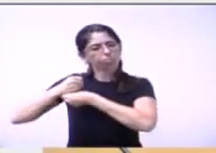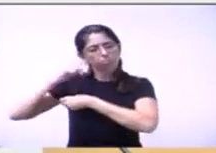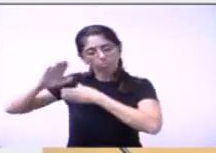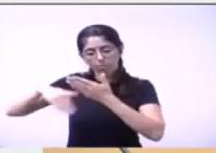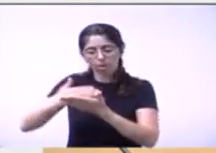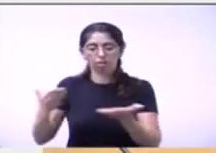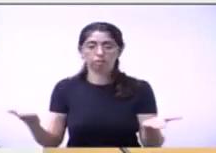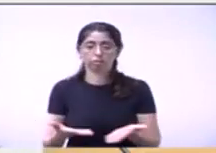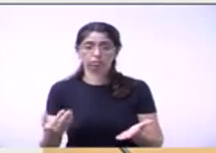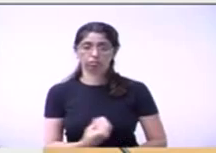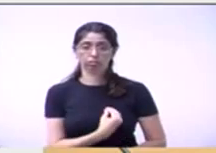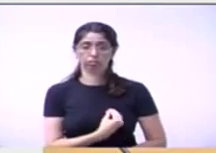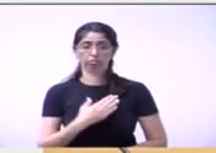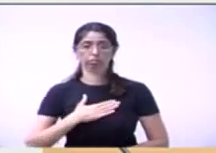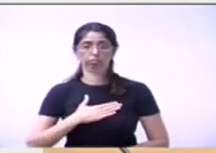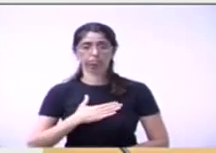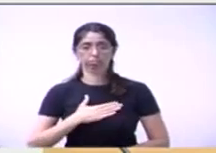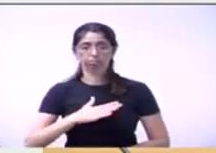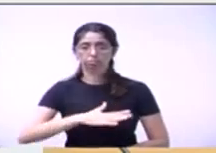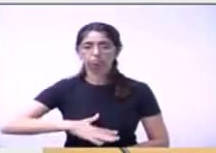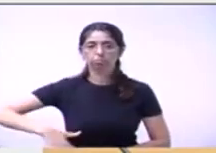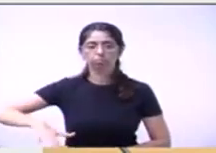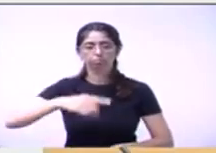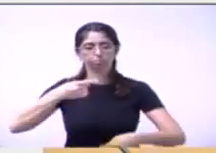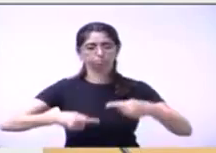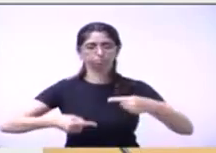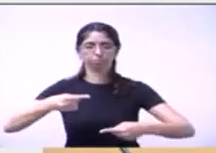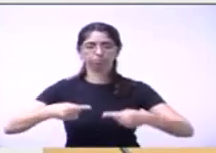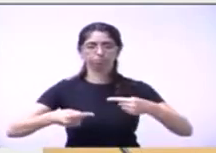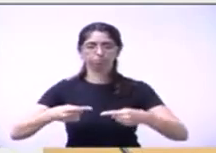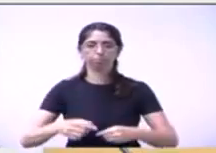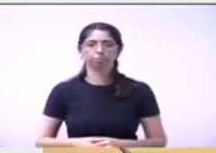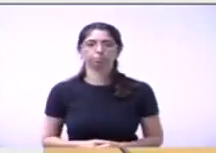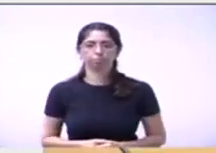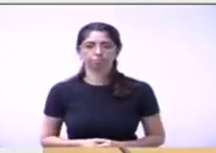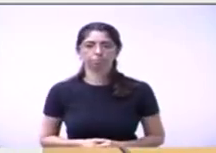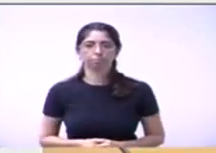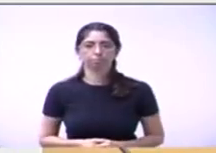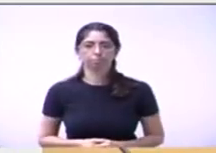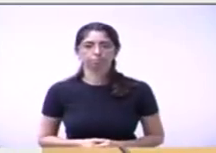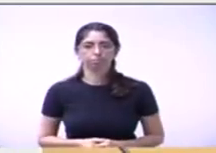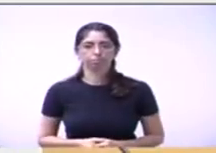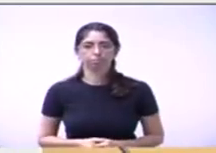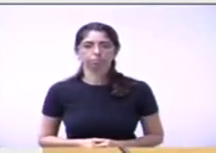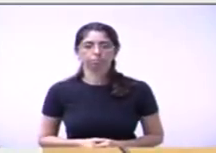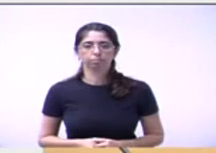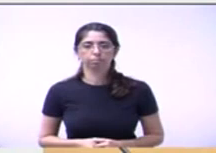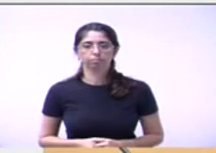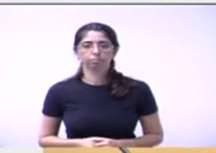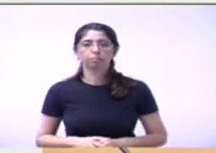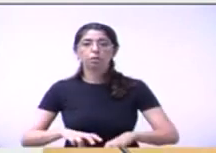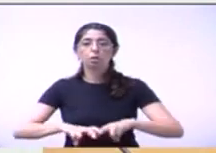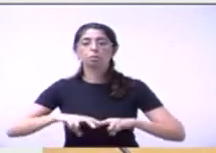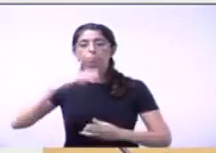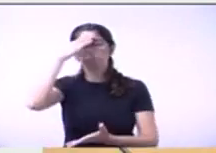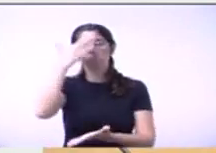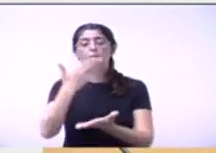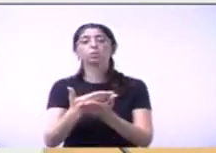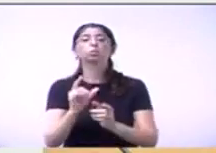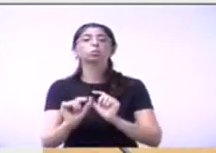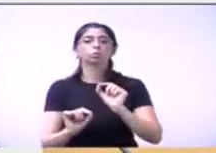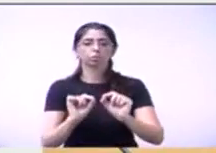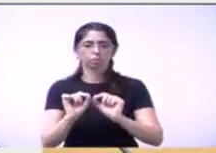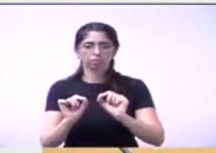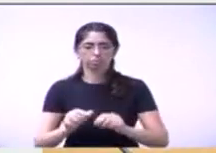da minha vida na lide política. E tenho a certeza de